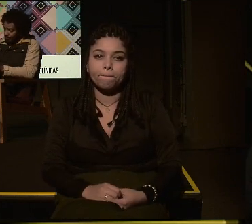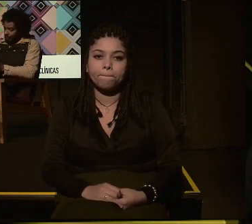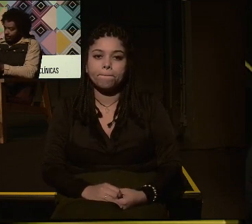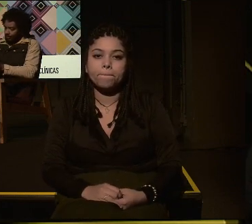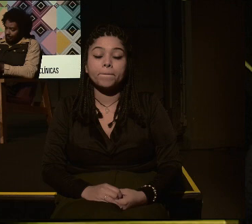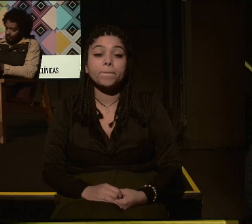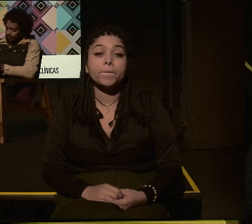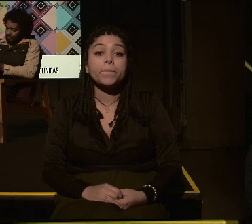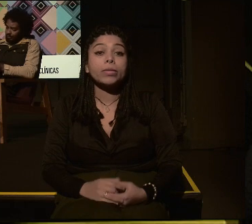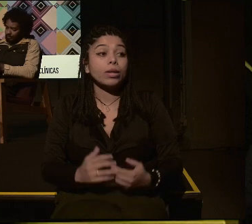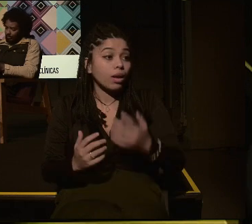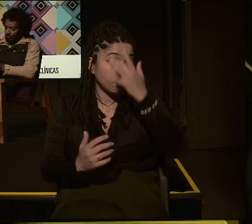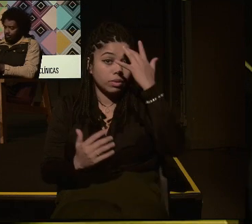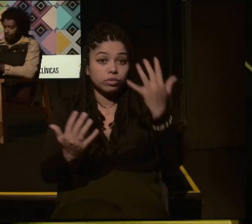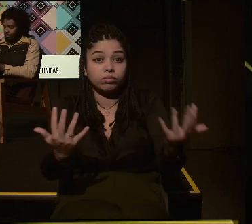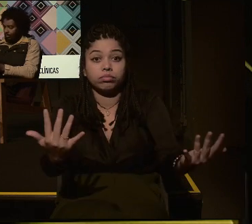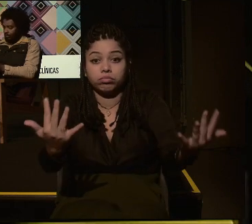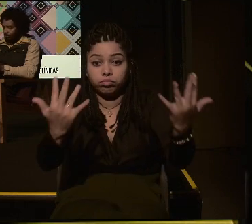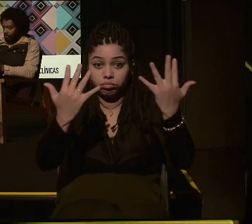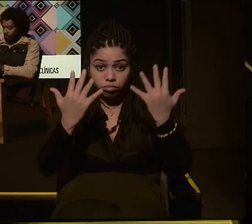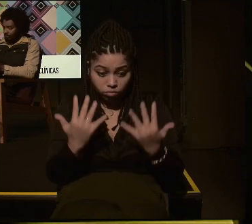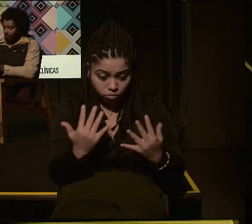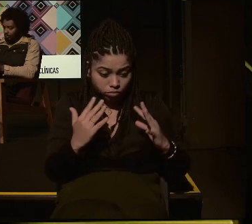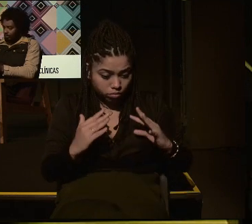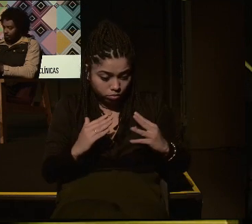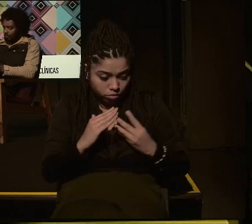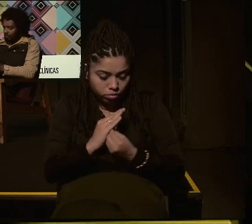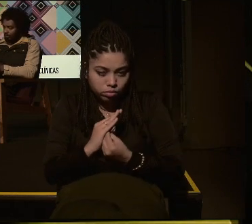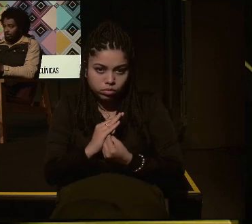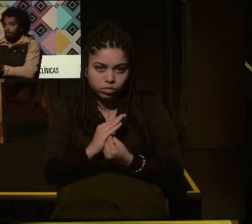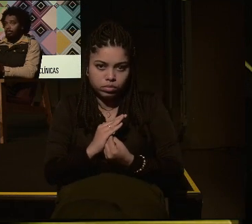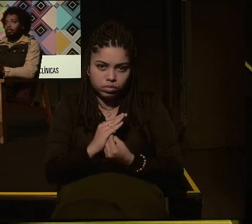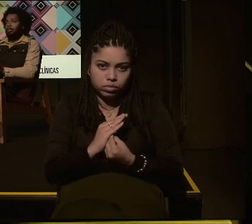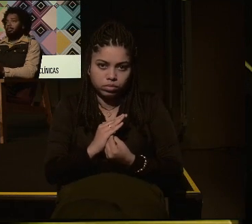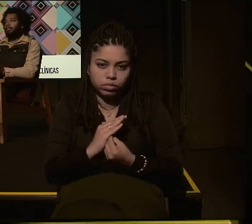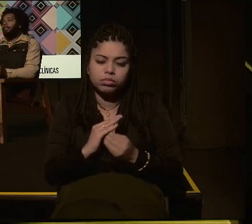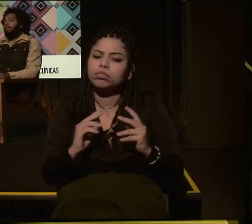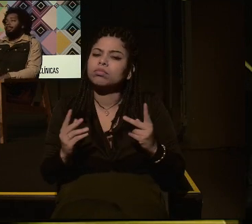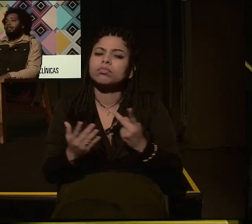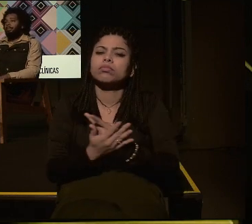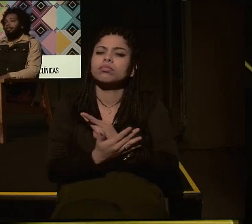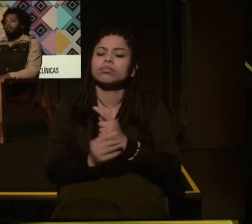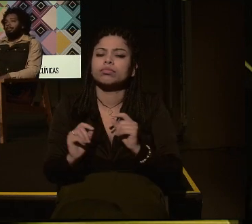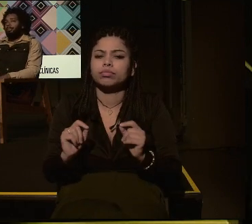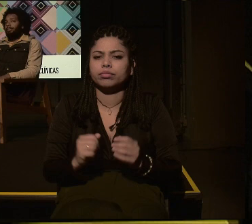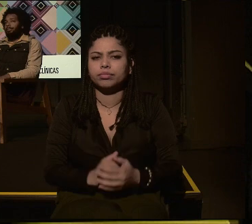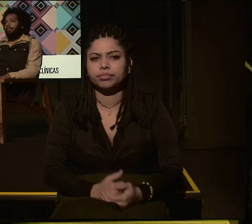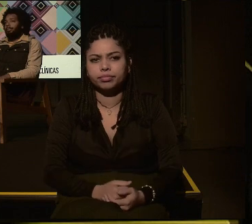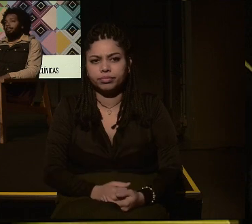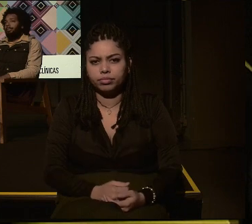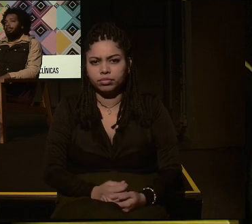Essa aquilombação, ela aposta